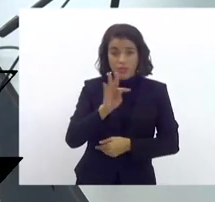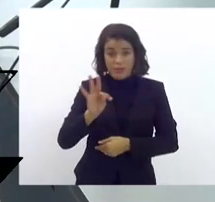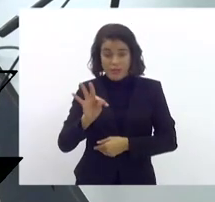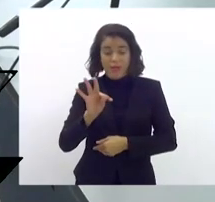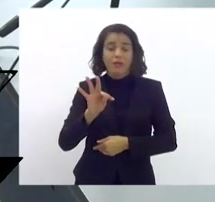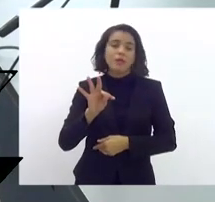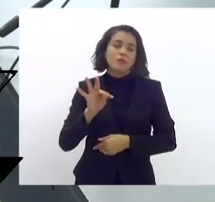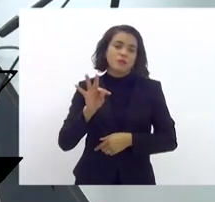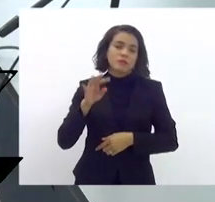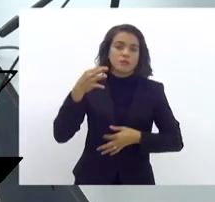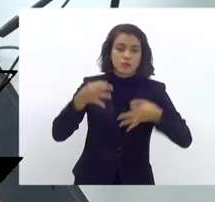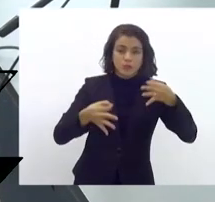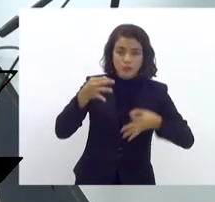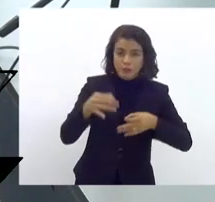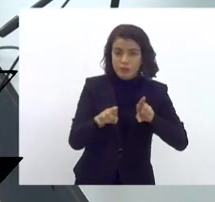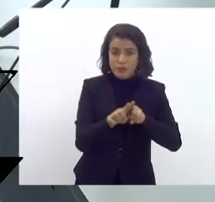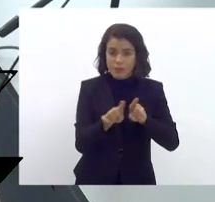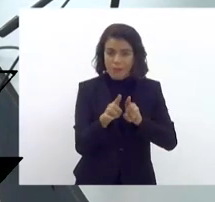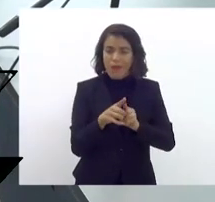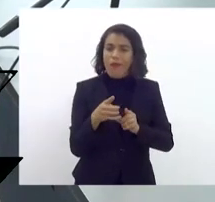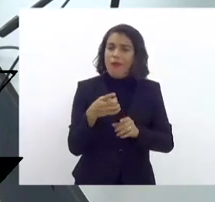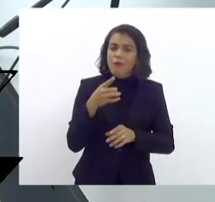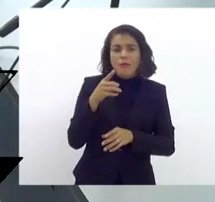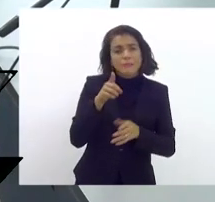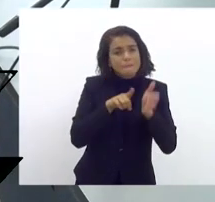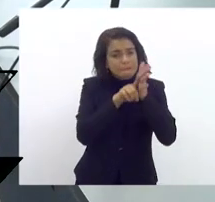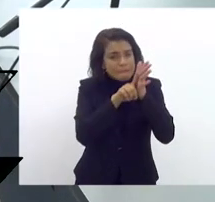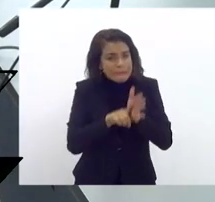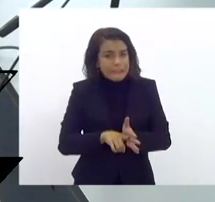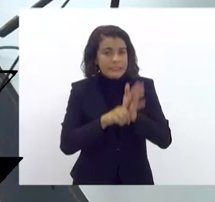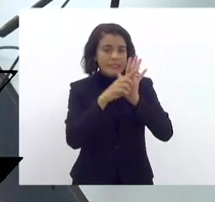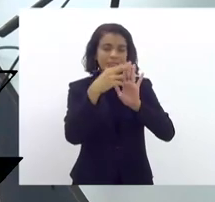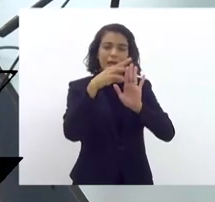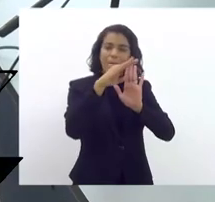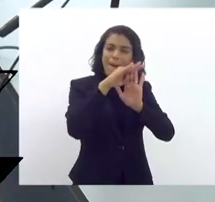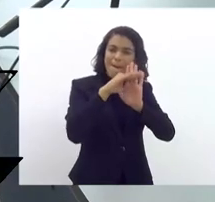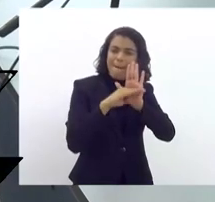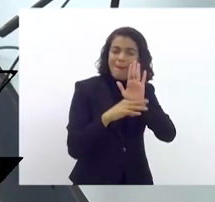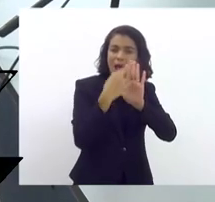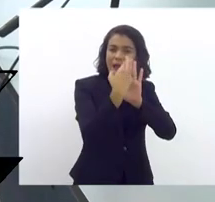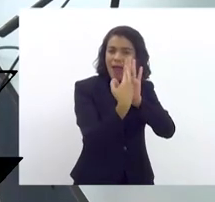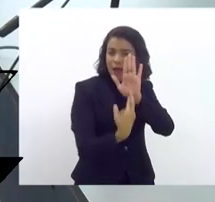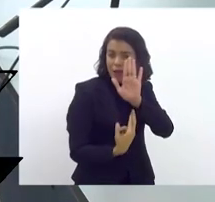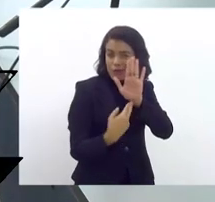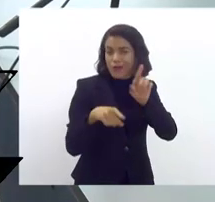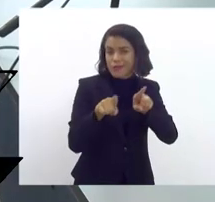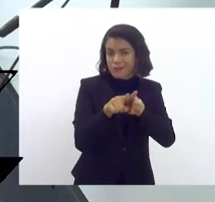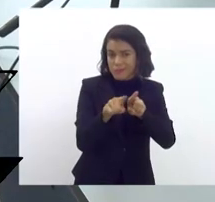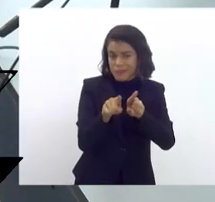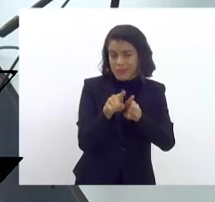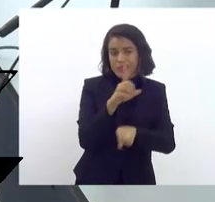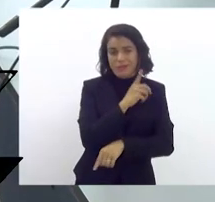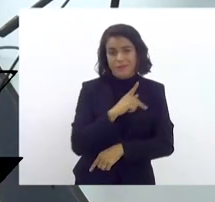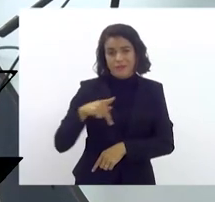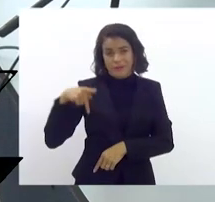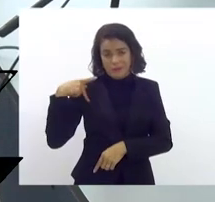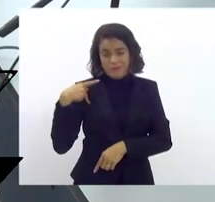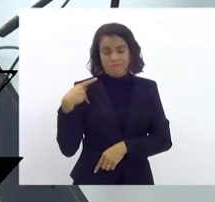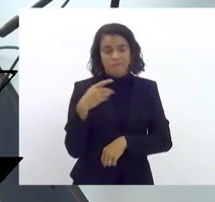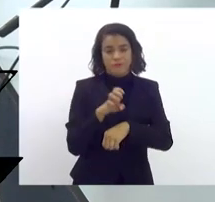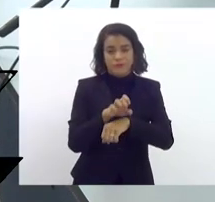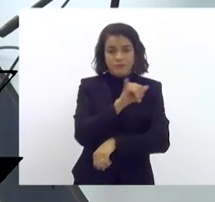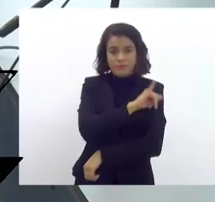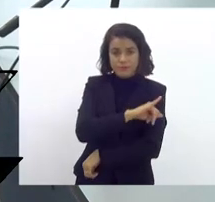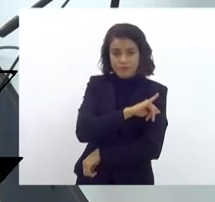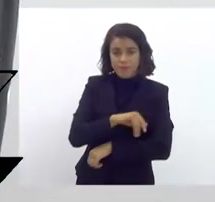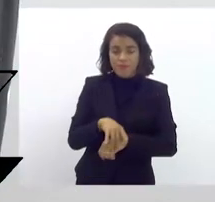de Justiça A consulta ao relatório da diretoria dos estudos e pesquisas de acesso à justiça da Defensoria Pública do Estado do Rio de Janeiro